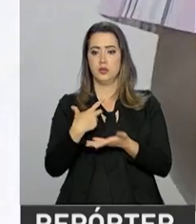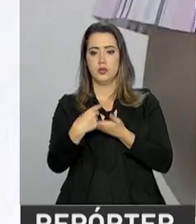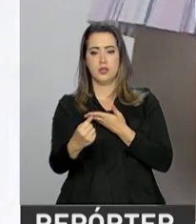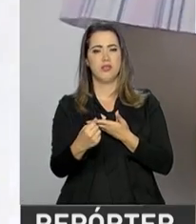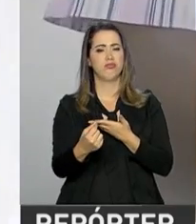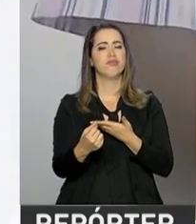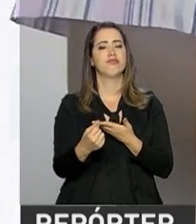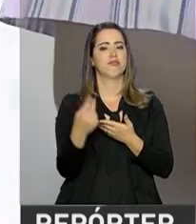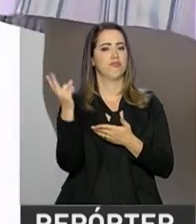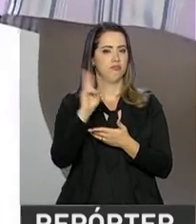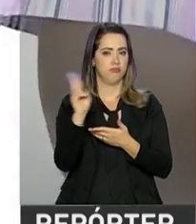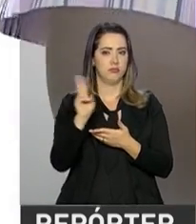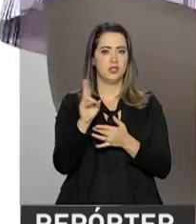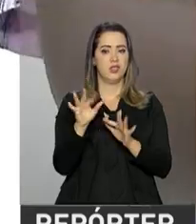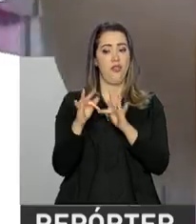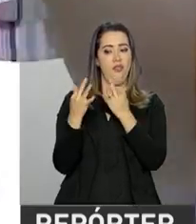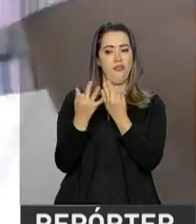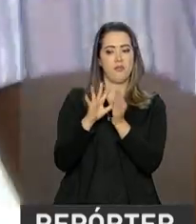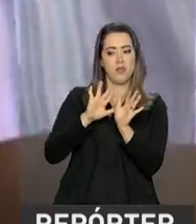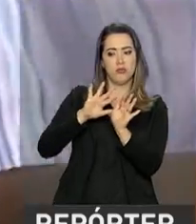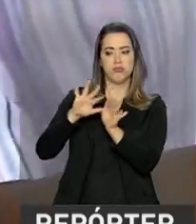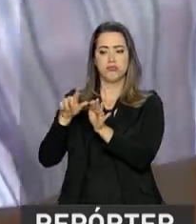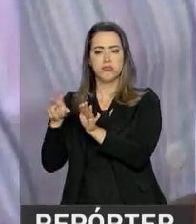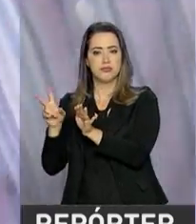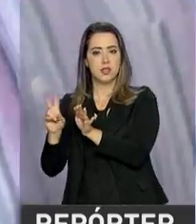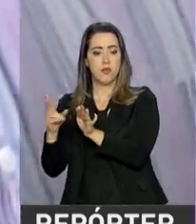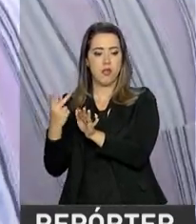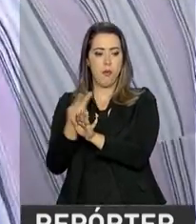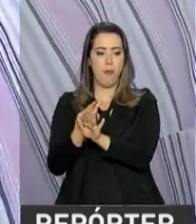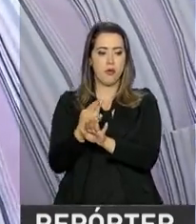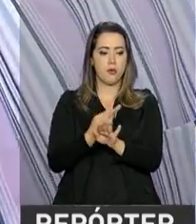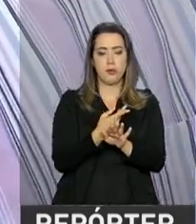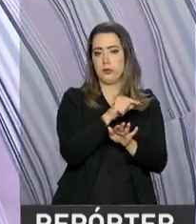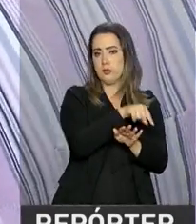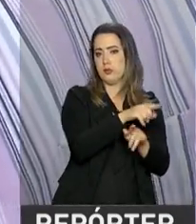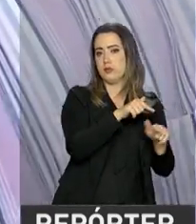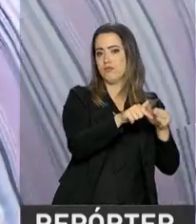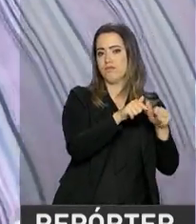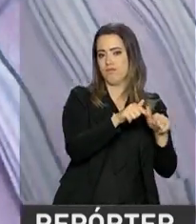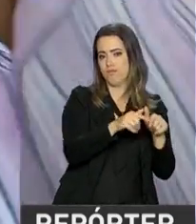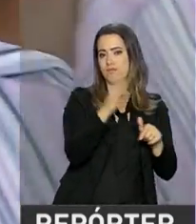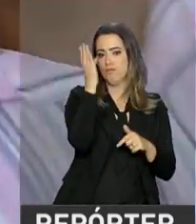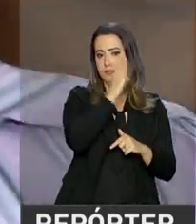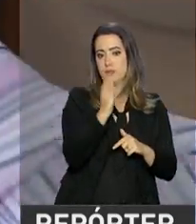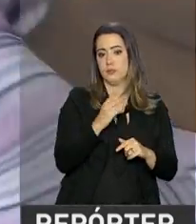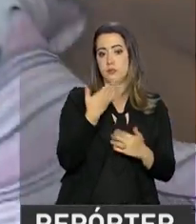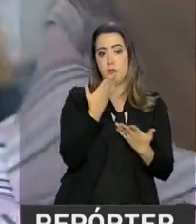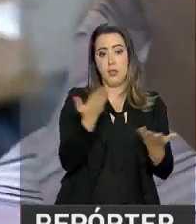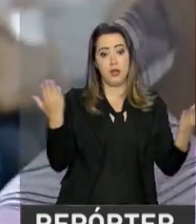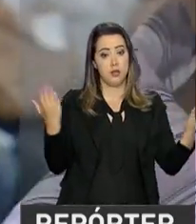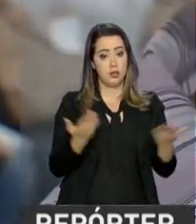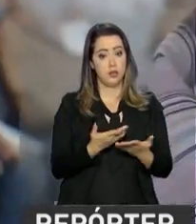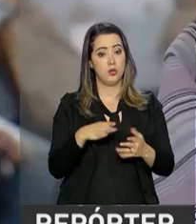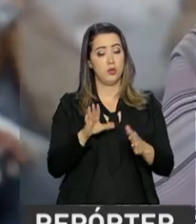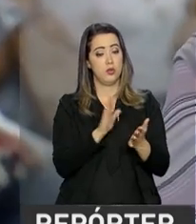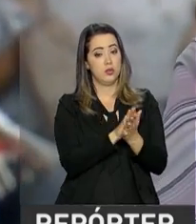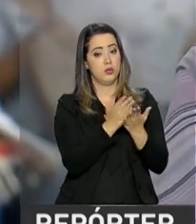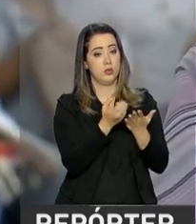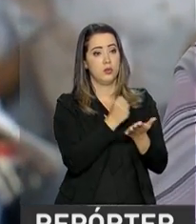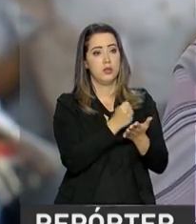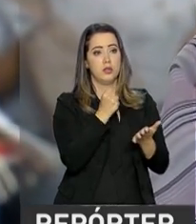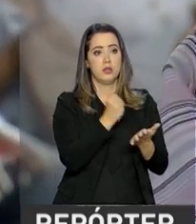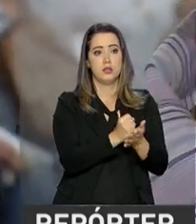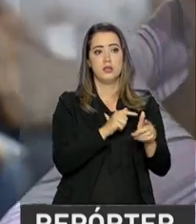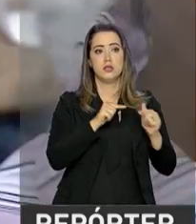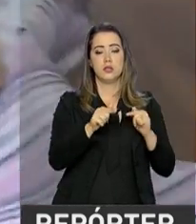universidade ea família na venezuela para buscar novas oportunidades no brasil agora com a carteira em mãos